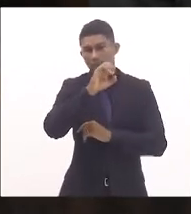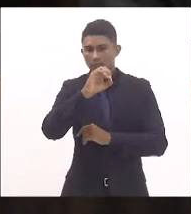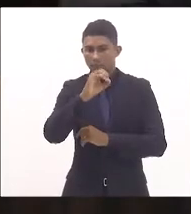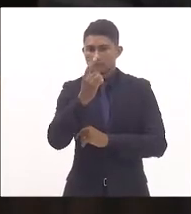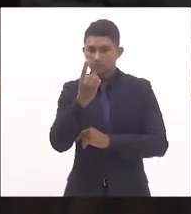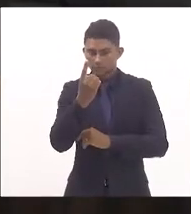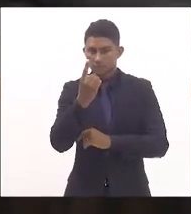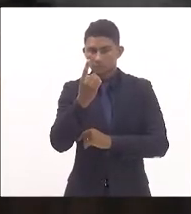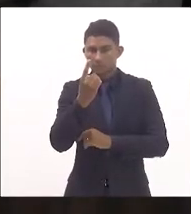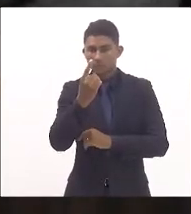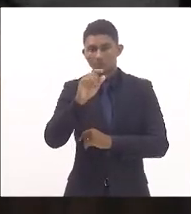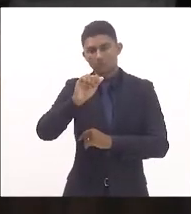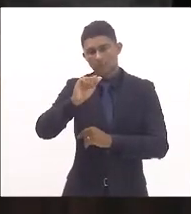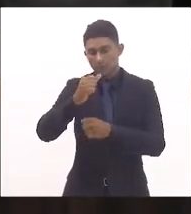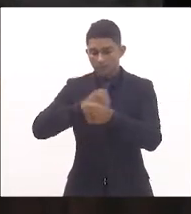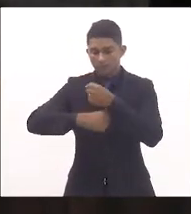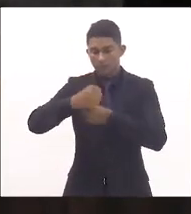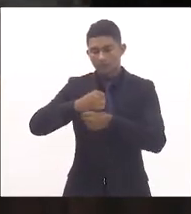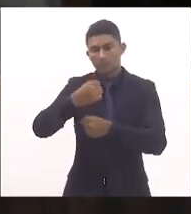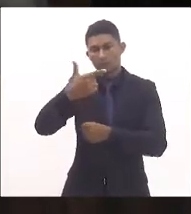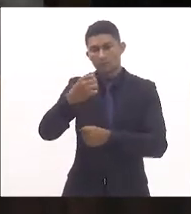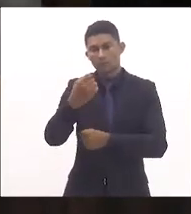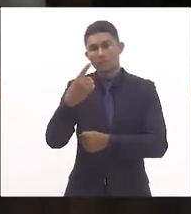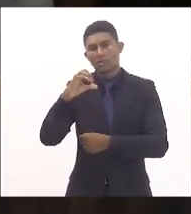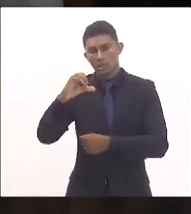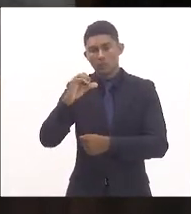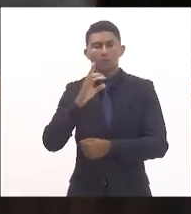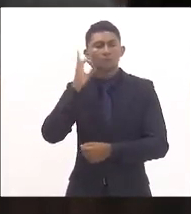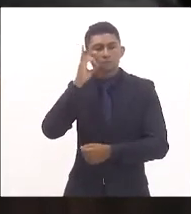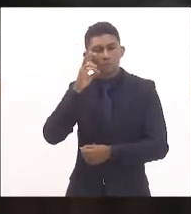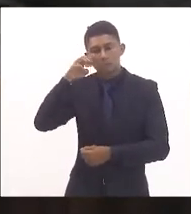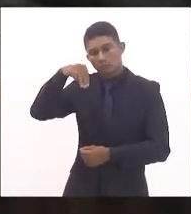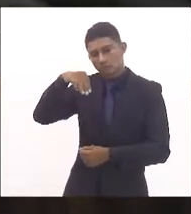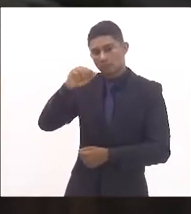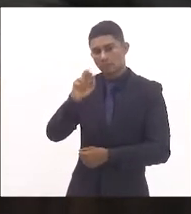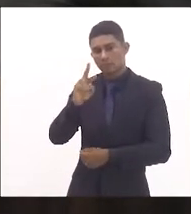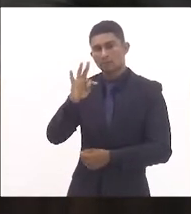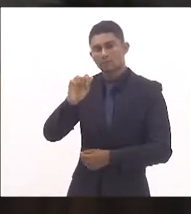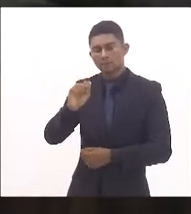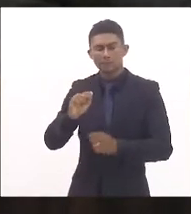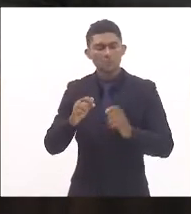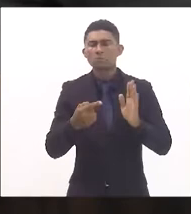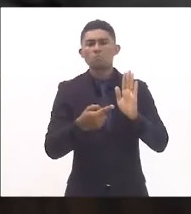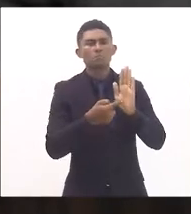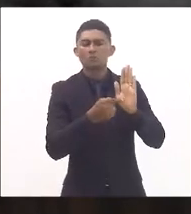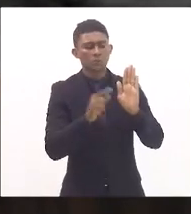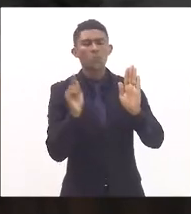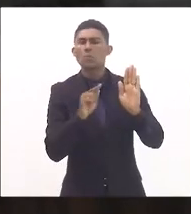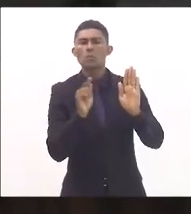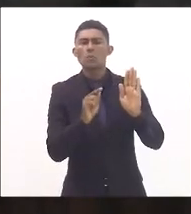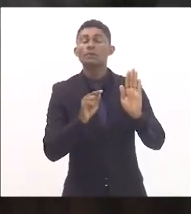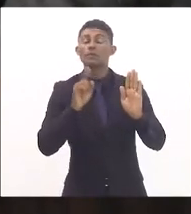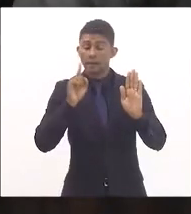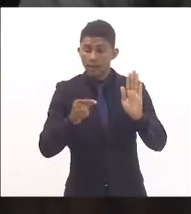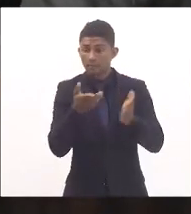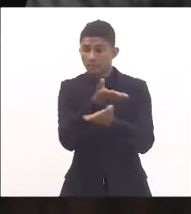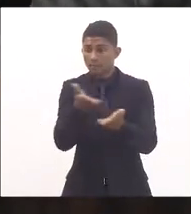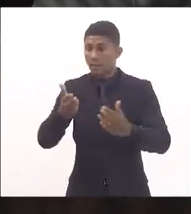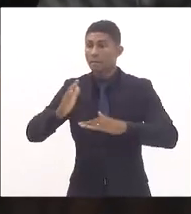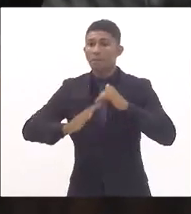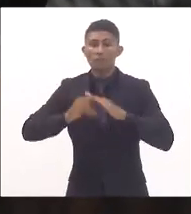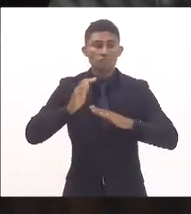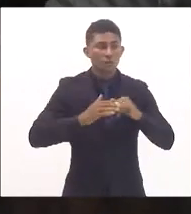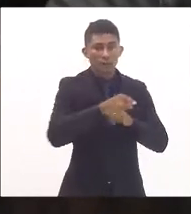de 19, de autoria da deputada Marta Rocha, que dispõe sobre a capacitação dos profissionais que atuam em